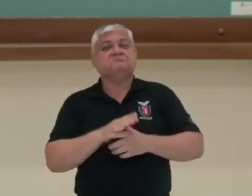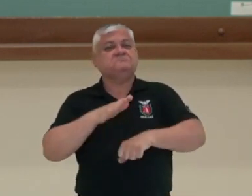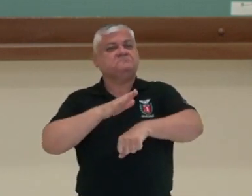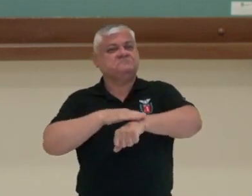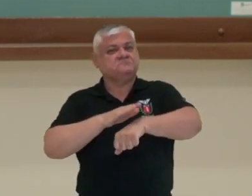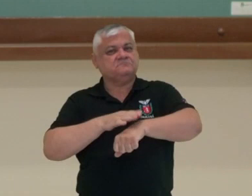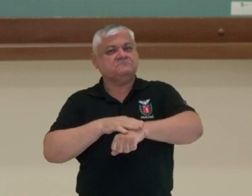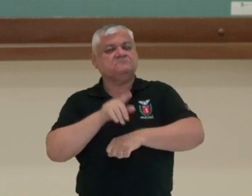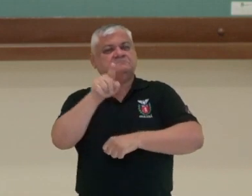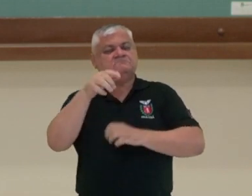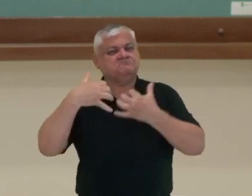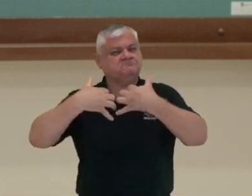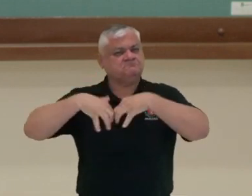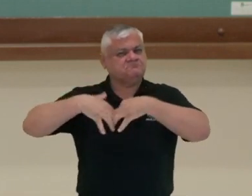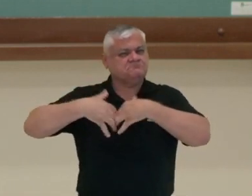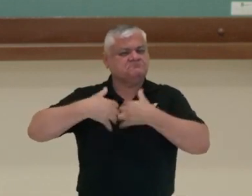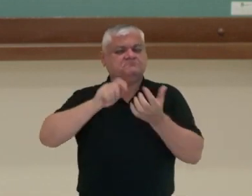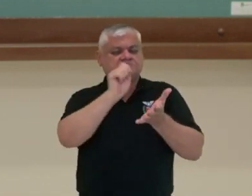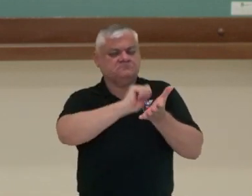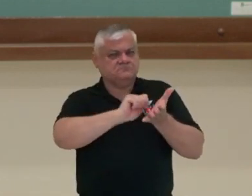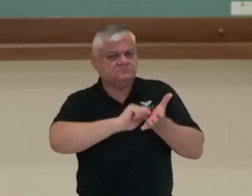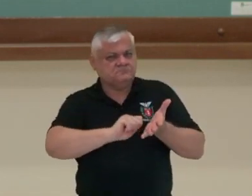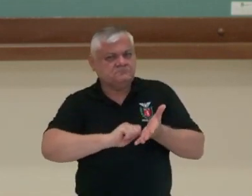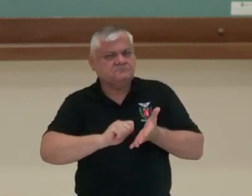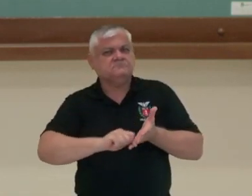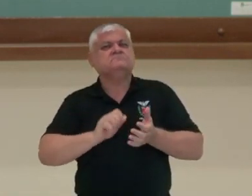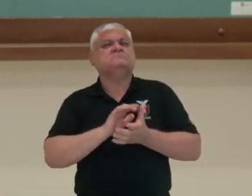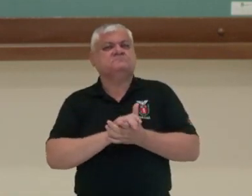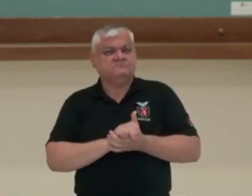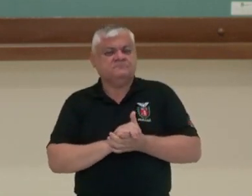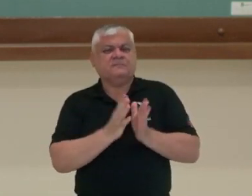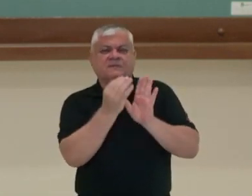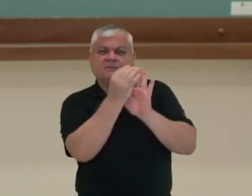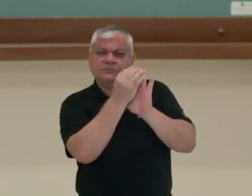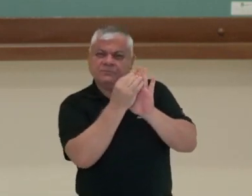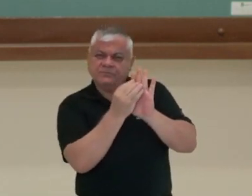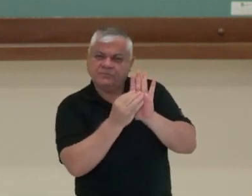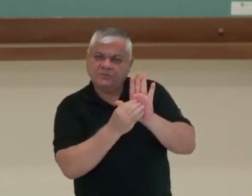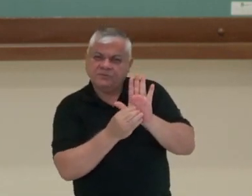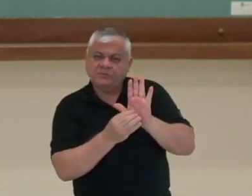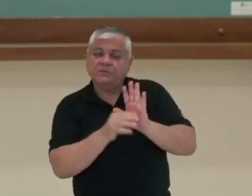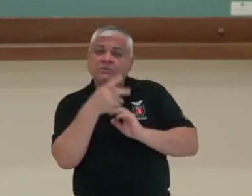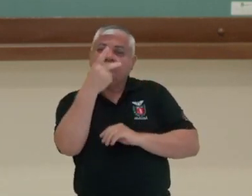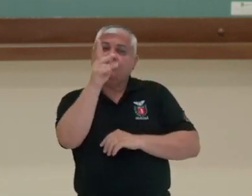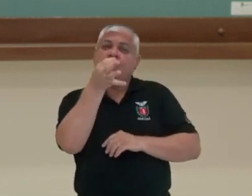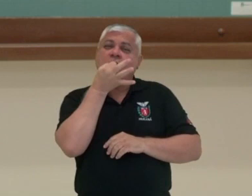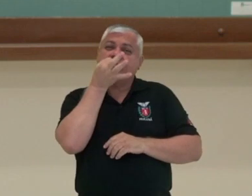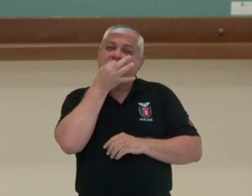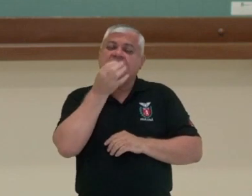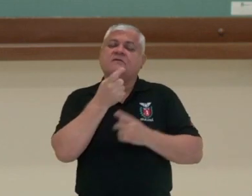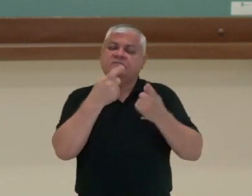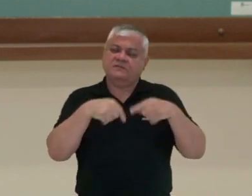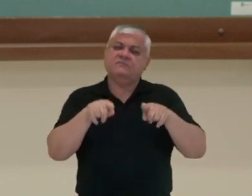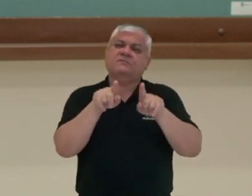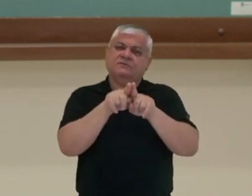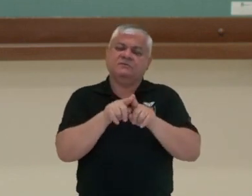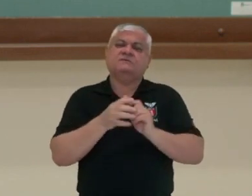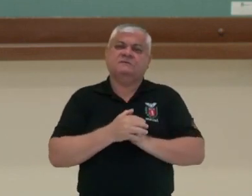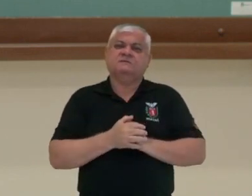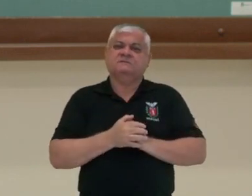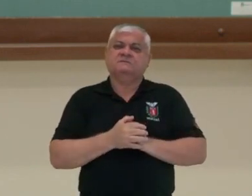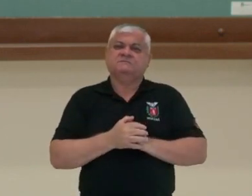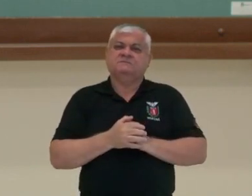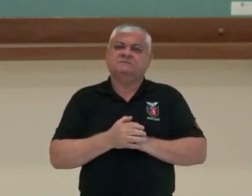tempinho, então, para você fazer as suas anotações, já pode até colocar alguma coisa da sua opinião e depois você faz